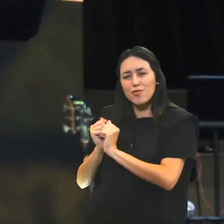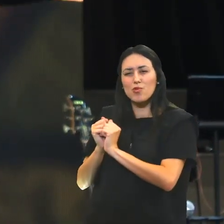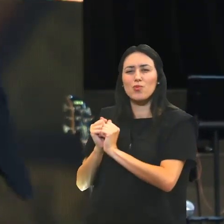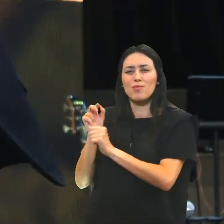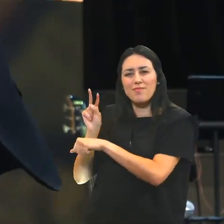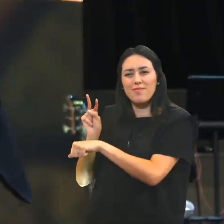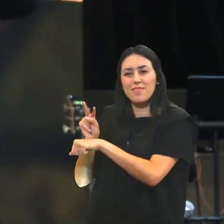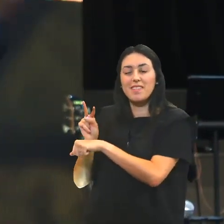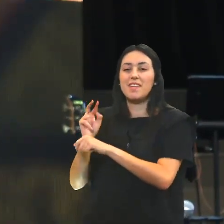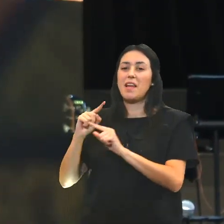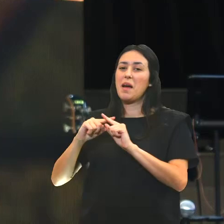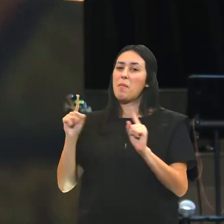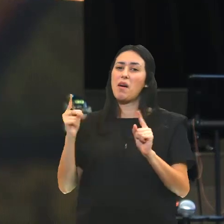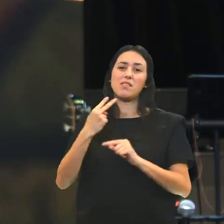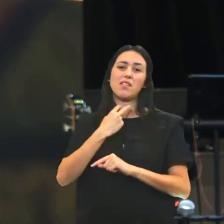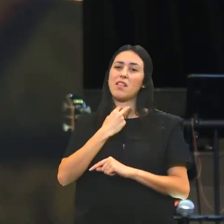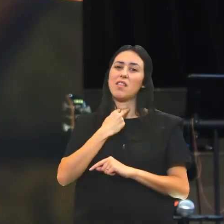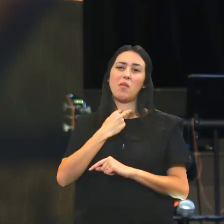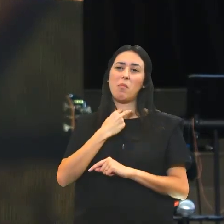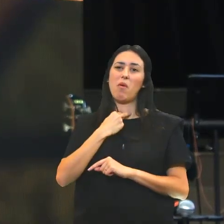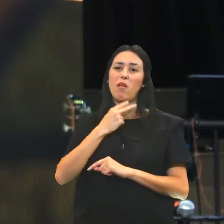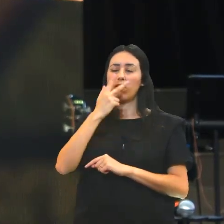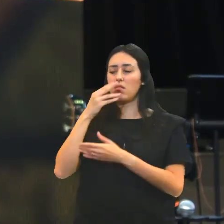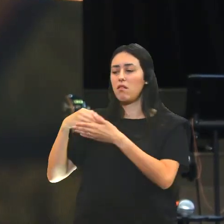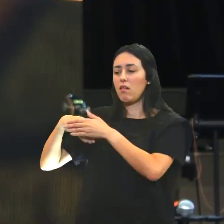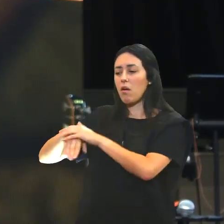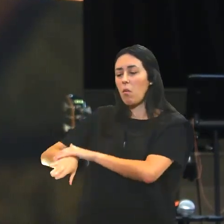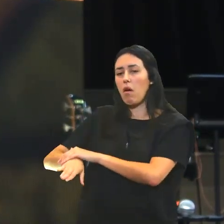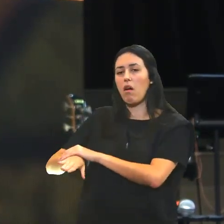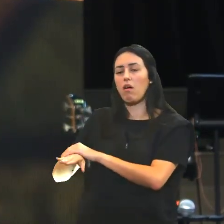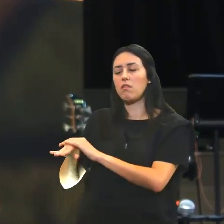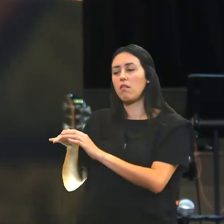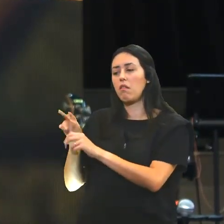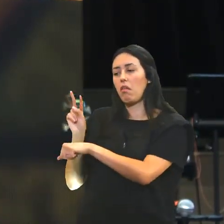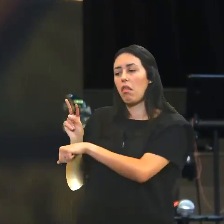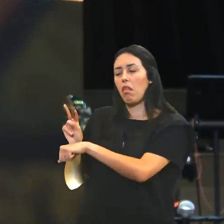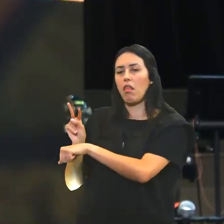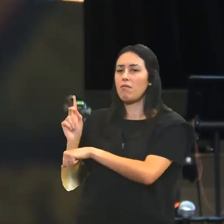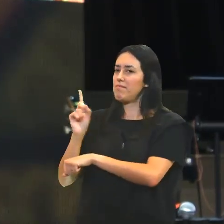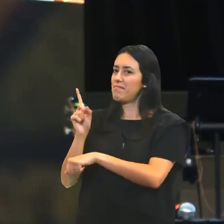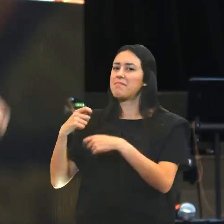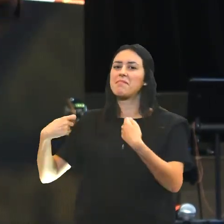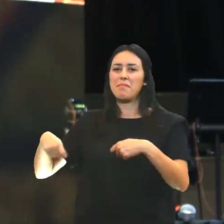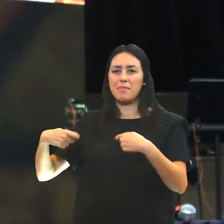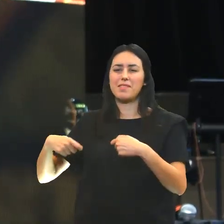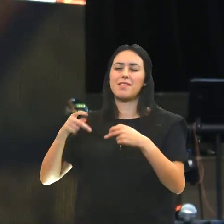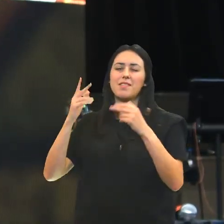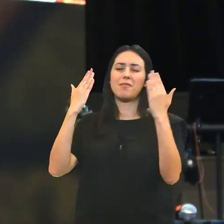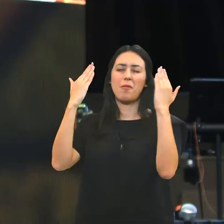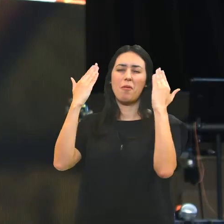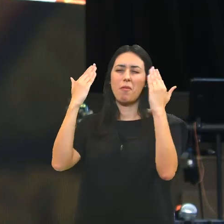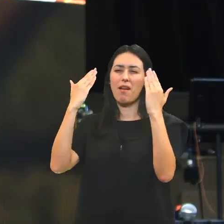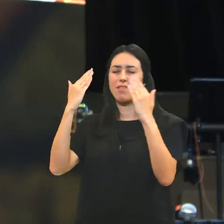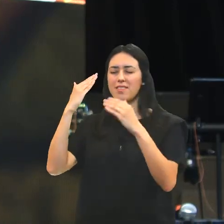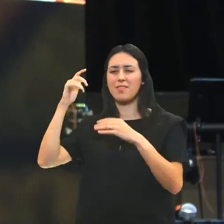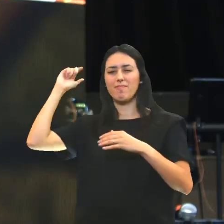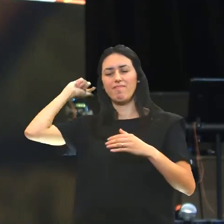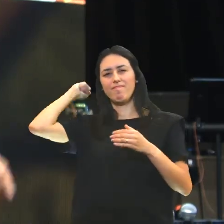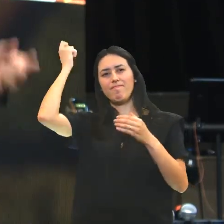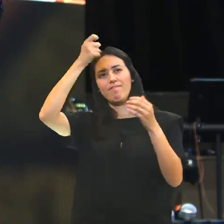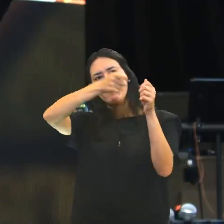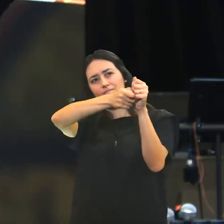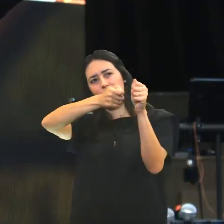para ficar só na aljava. Flecha foi feita para ser atirada, para voar e atingir um alvo